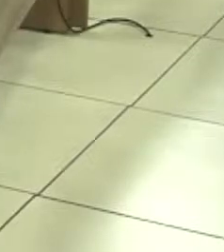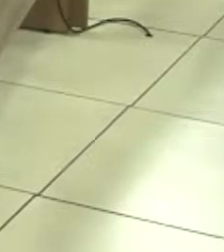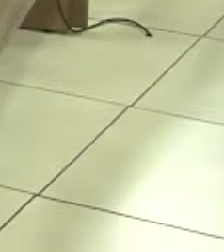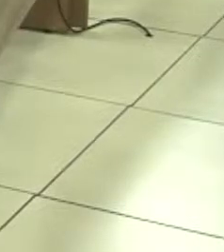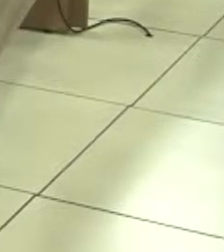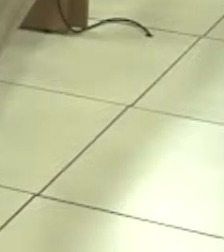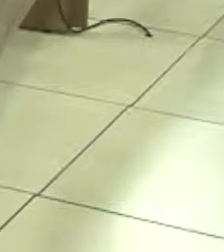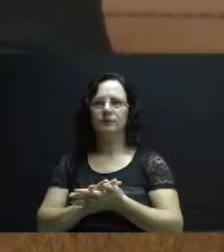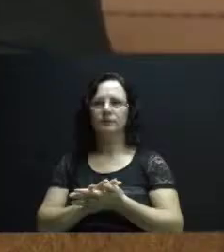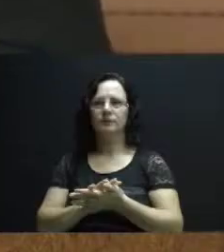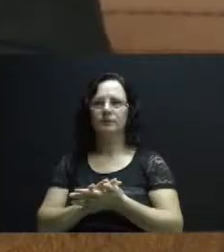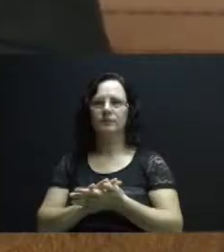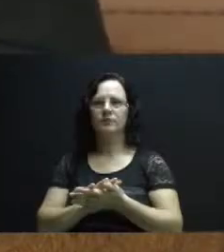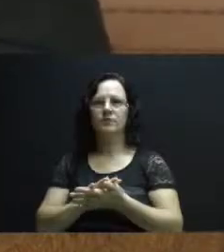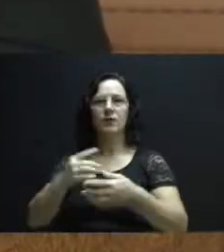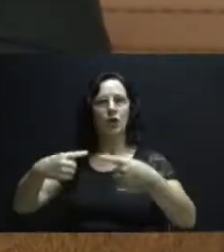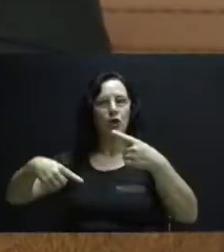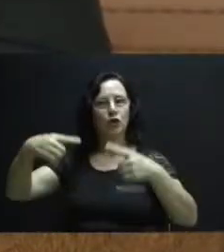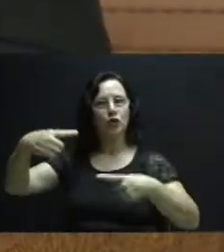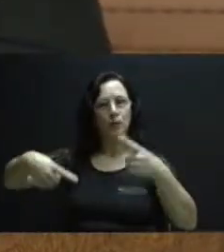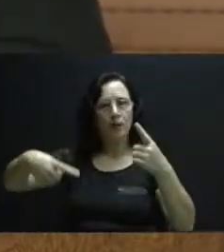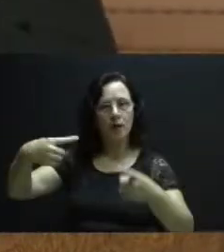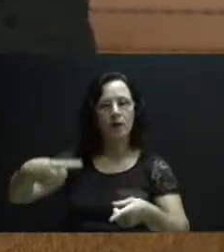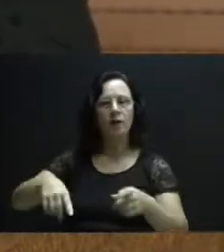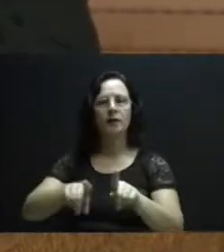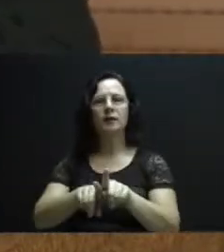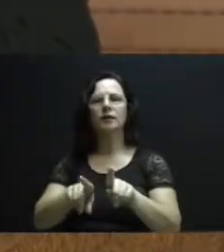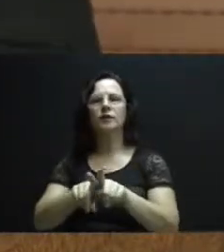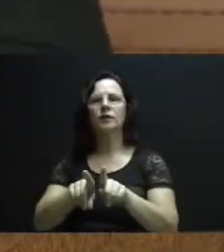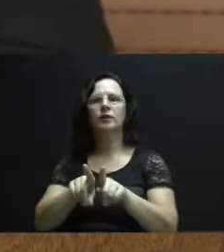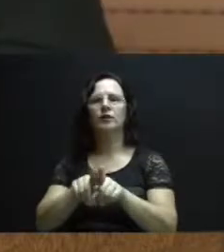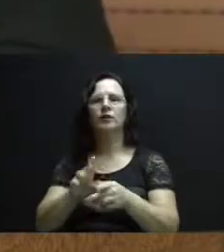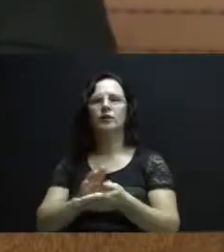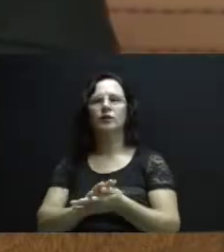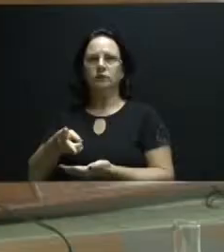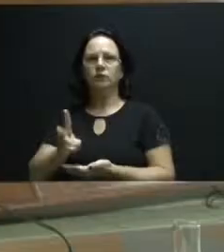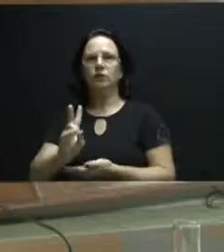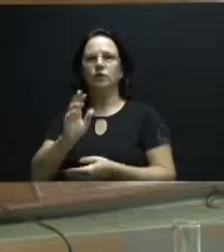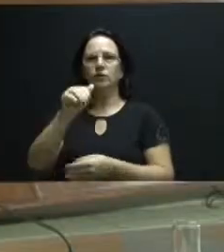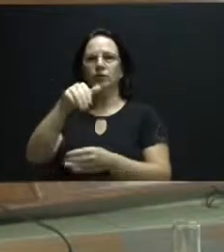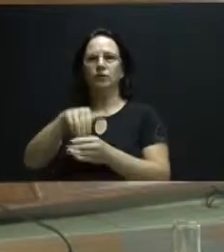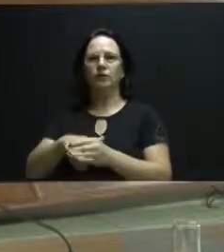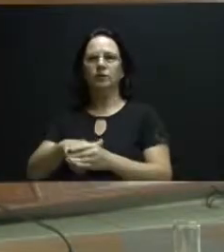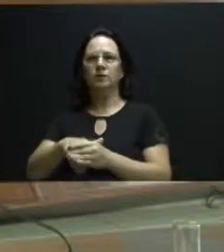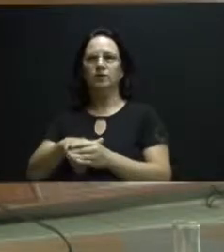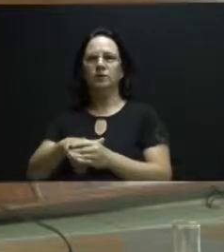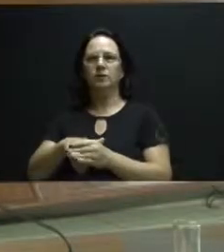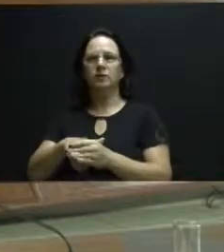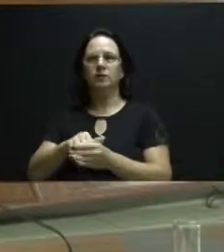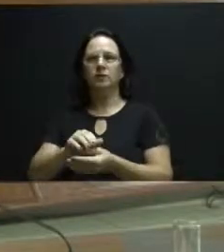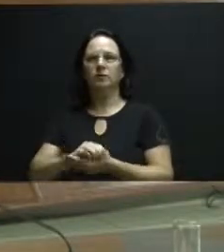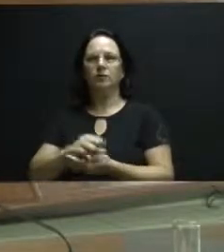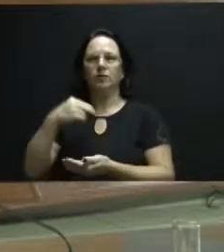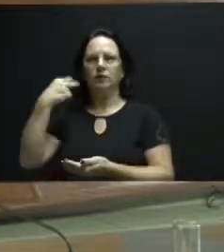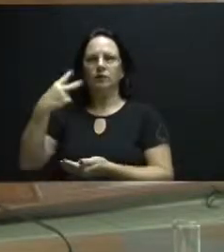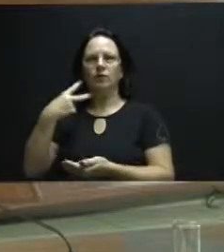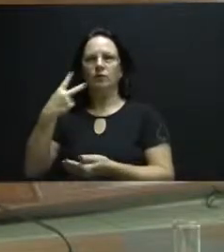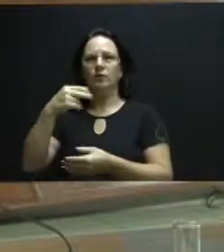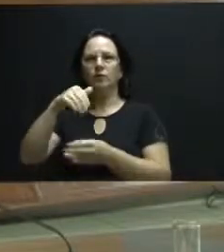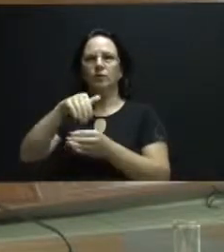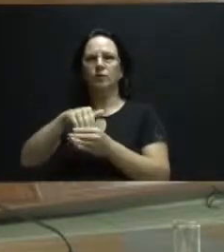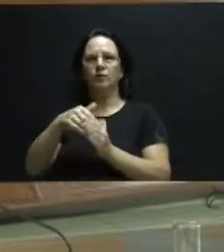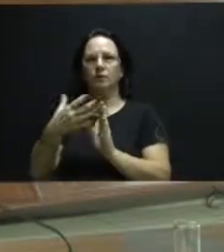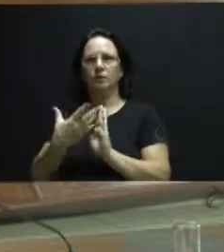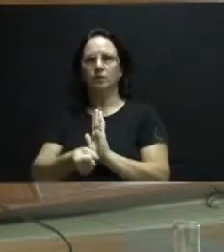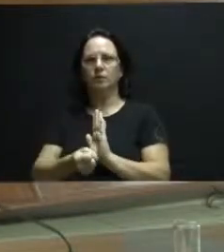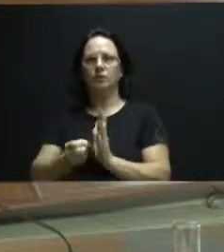processos o primeiro projeto de lei número 14/2009 do prefeito municipal que permite ao esporte clube 31 de março